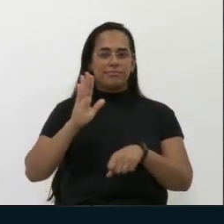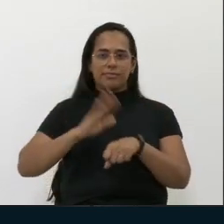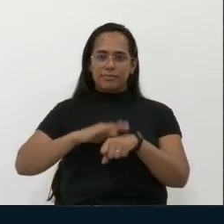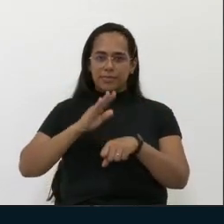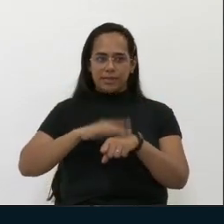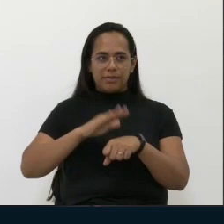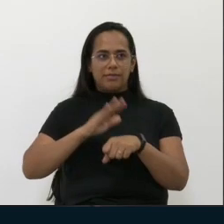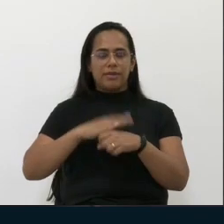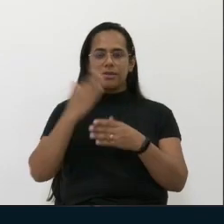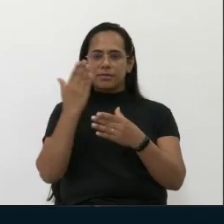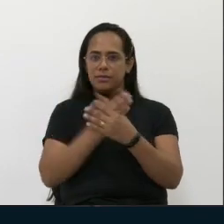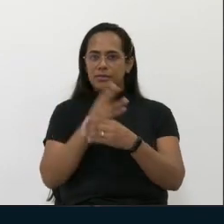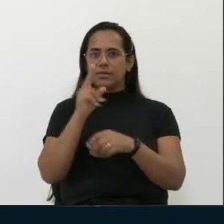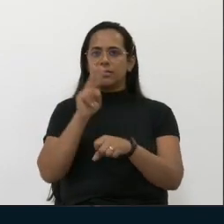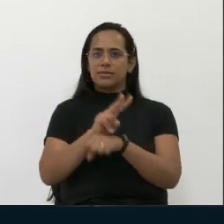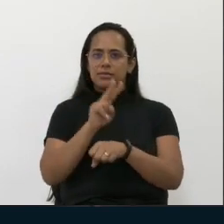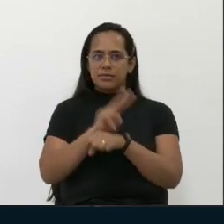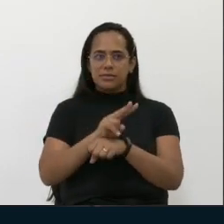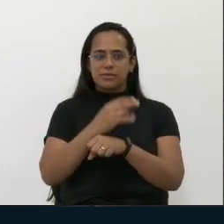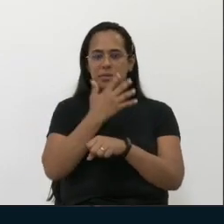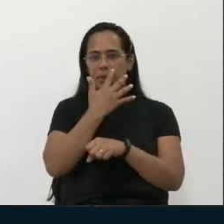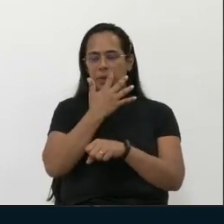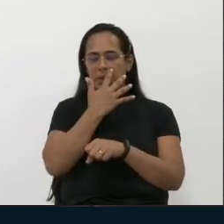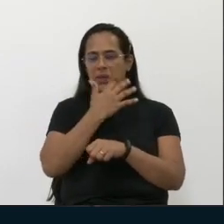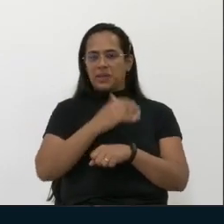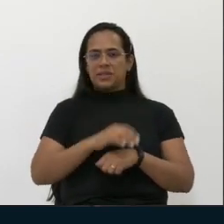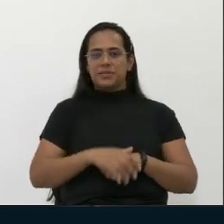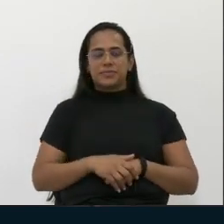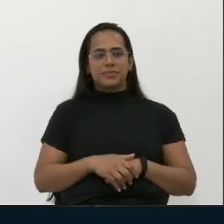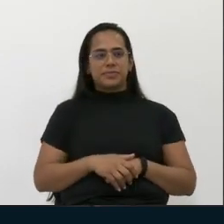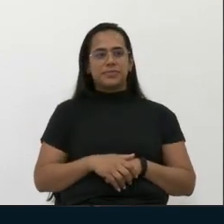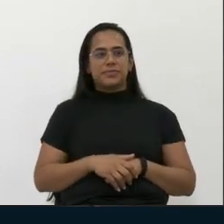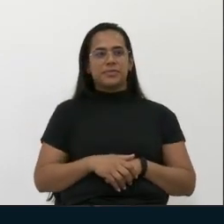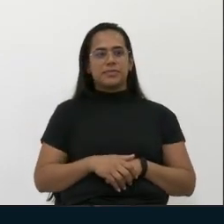segundo colocado, o terceiro colocado, vai lá e recorre.